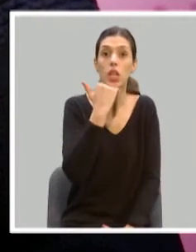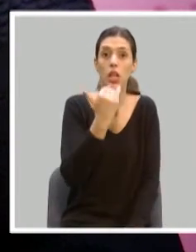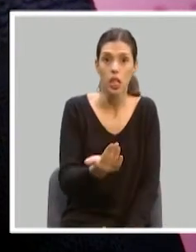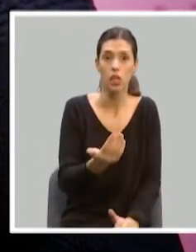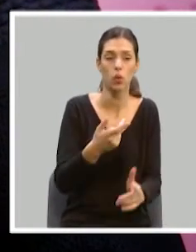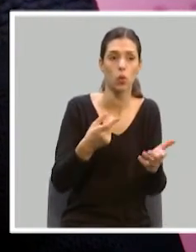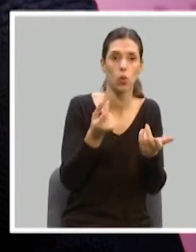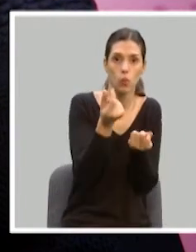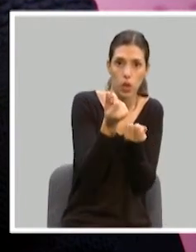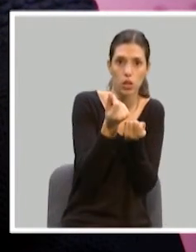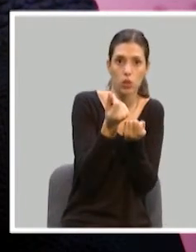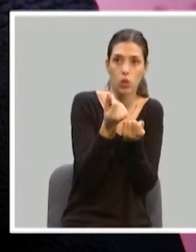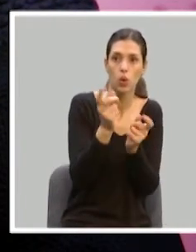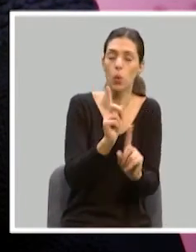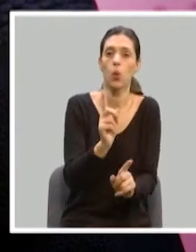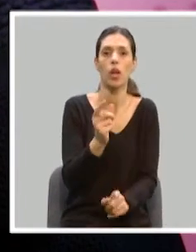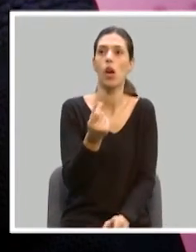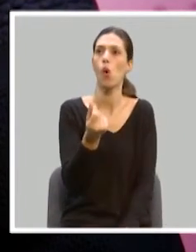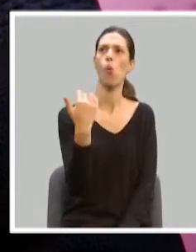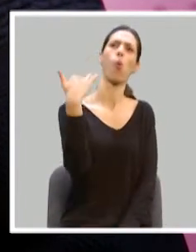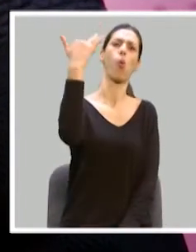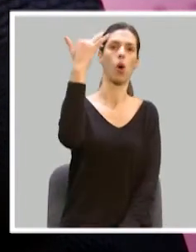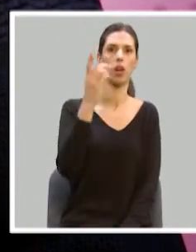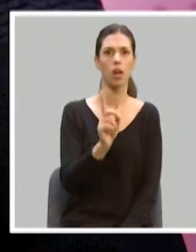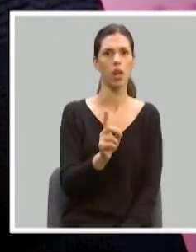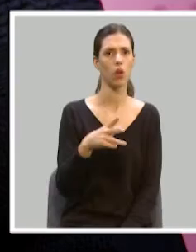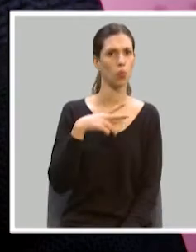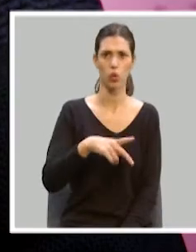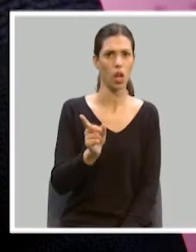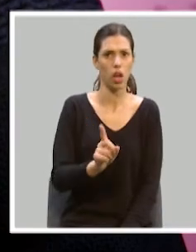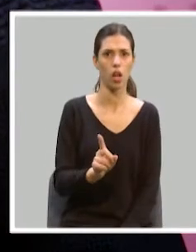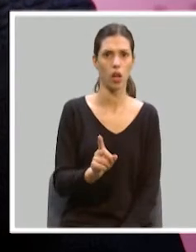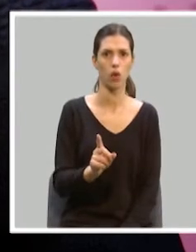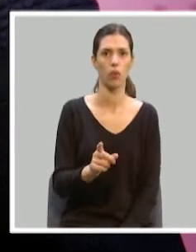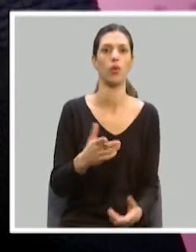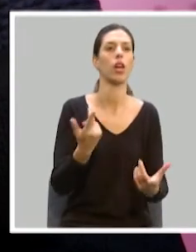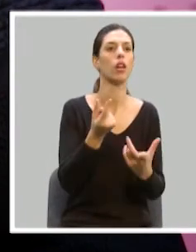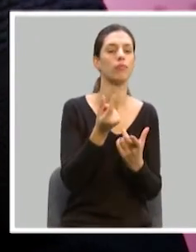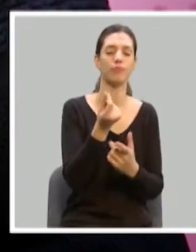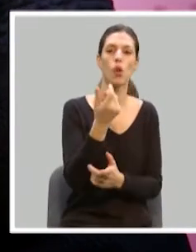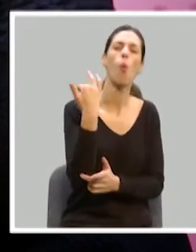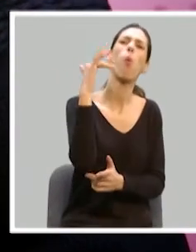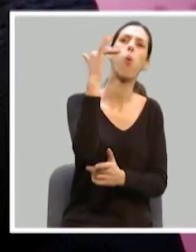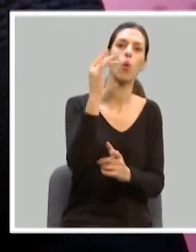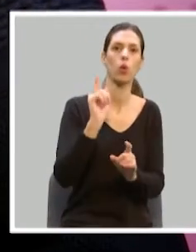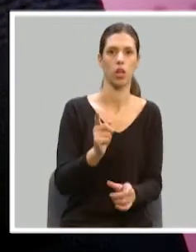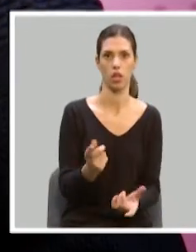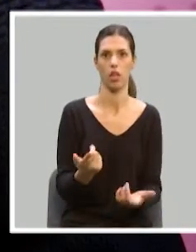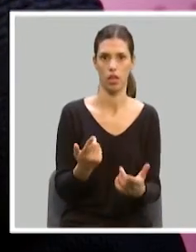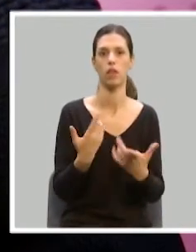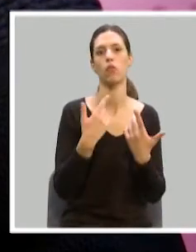preço do talento que nem sequer é caro em Portugal é rico porque o que é que é demasiado elevado